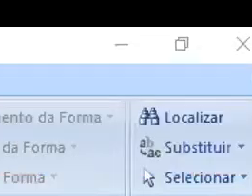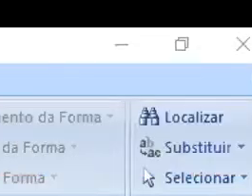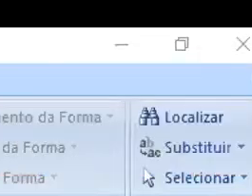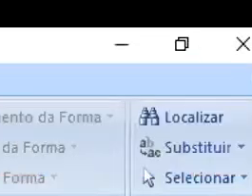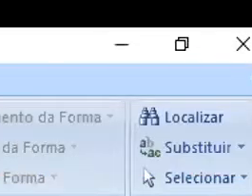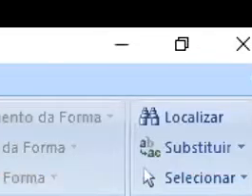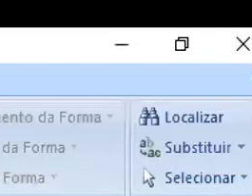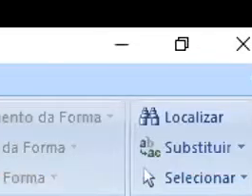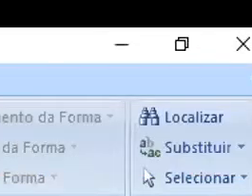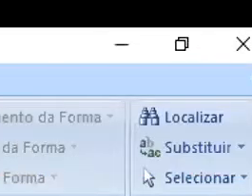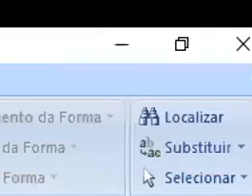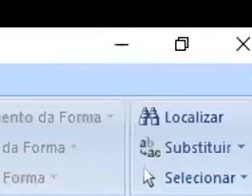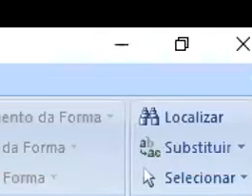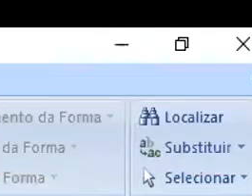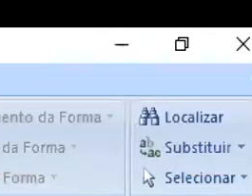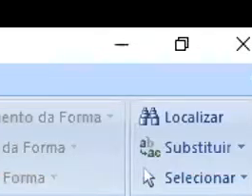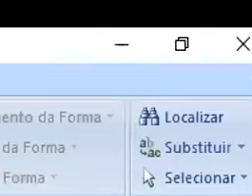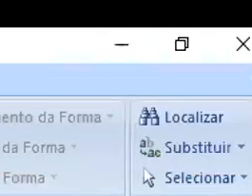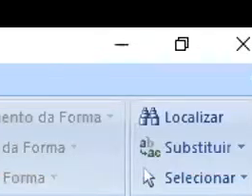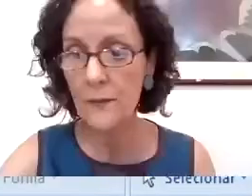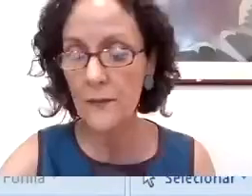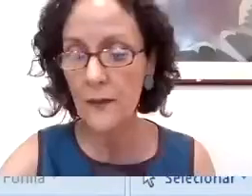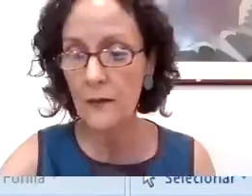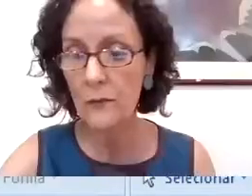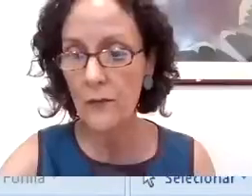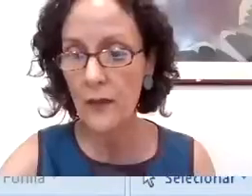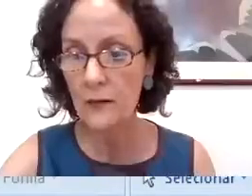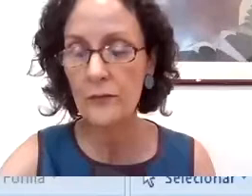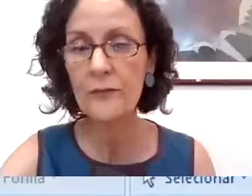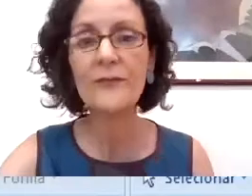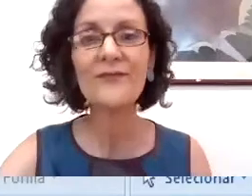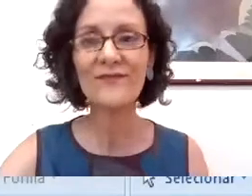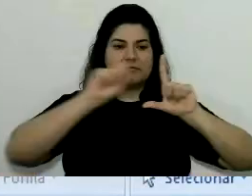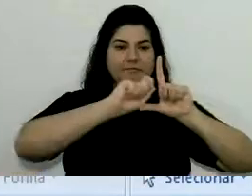Está sim, Aline. Tá, eu vou botar em tela cheia.